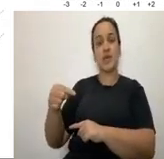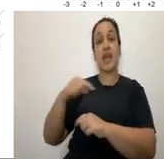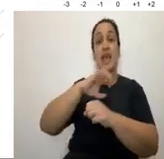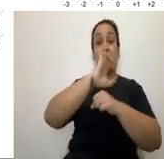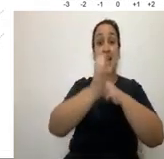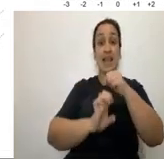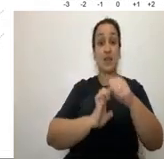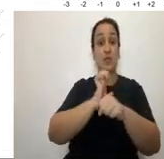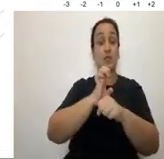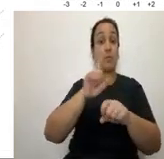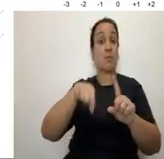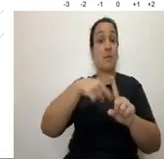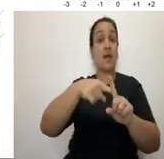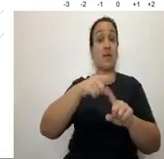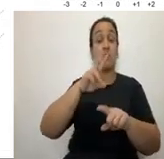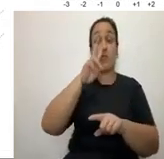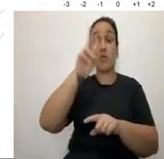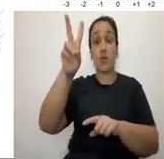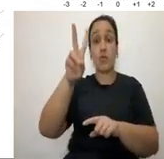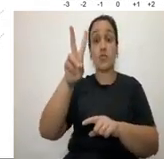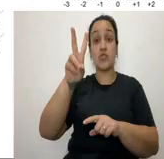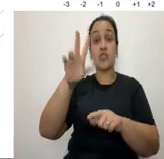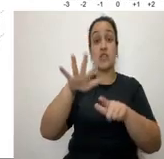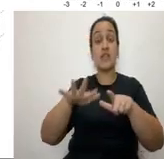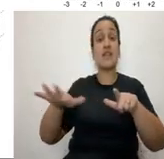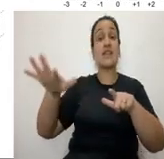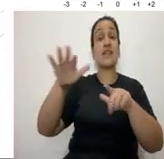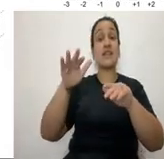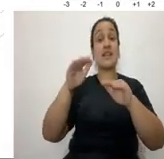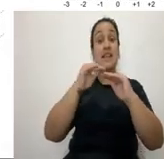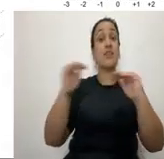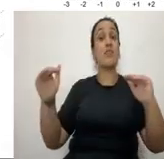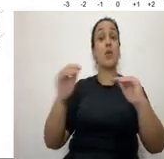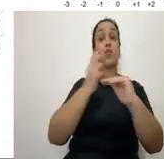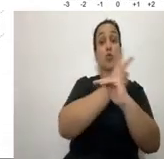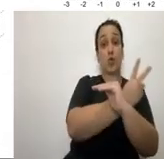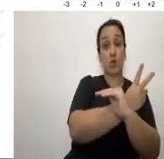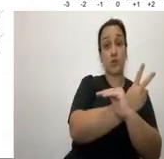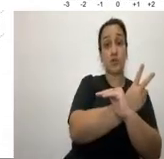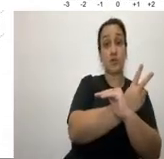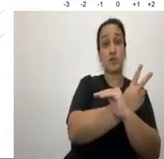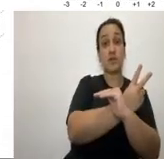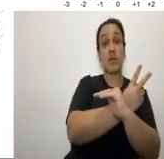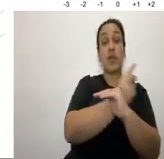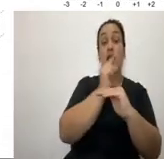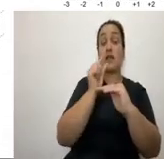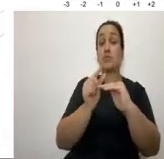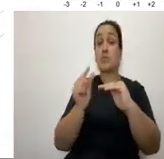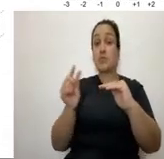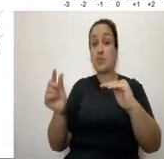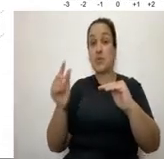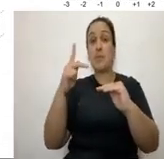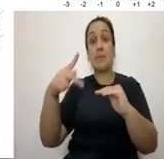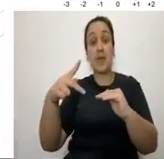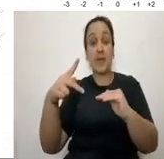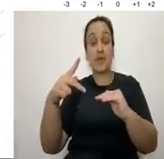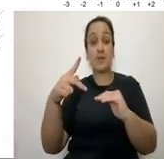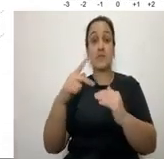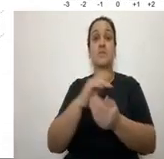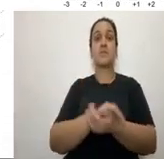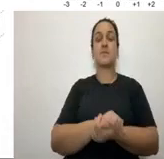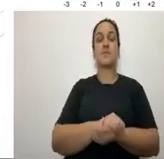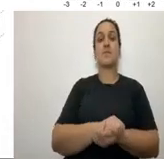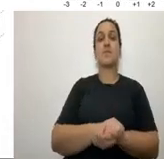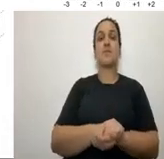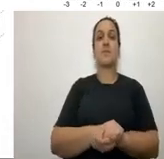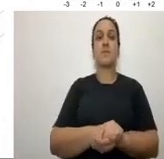2s2, 2p5. Elétron mais energético no nível P, no nível 2, subnível P, e